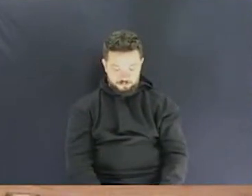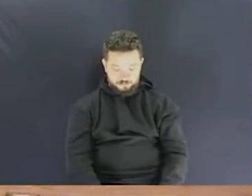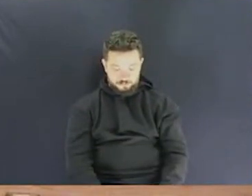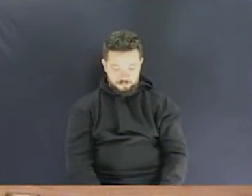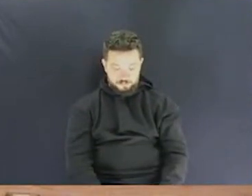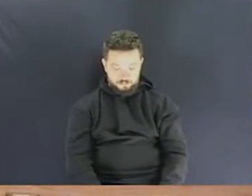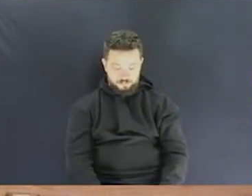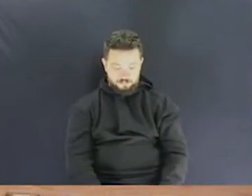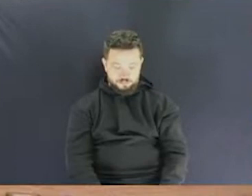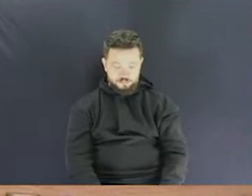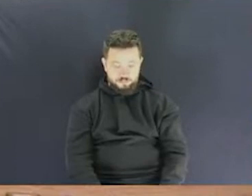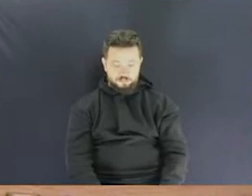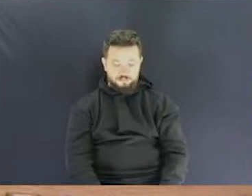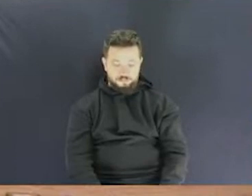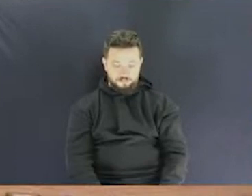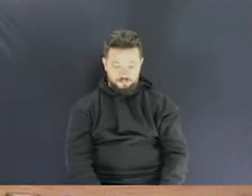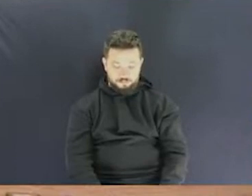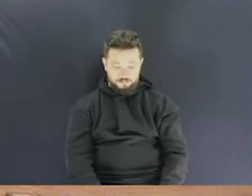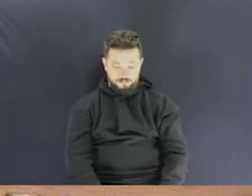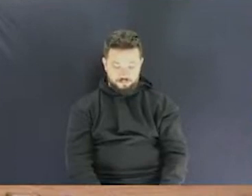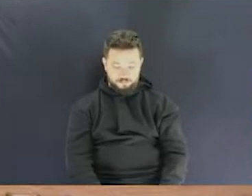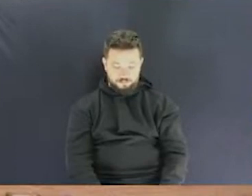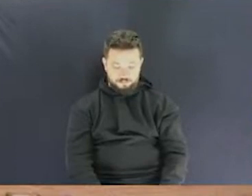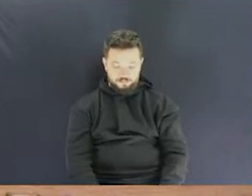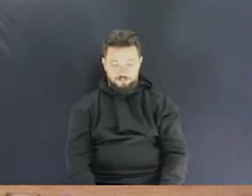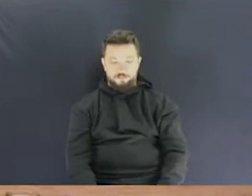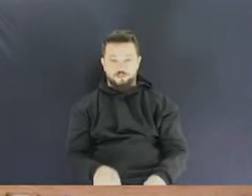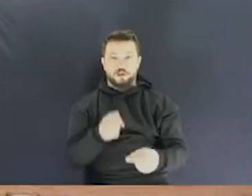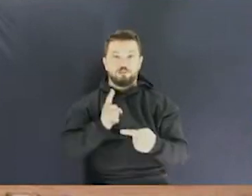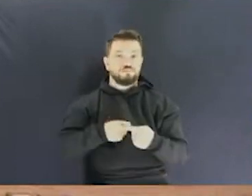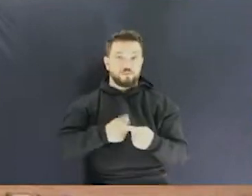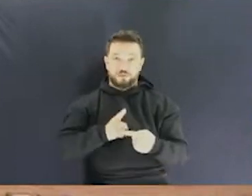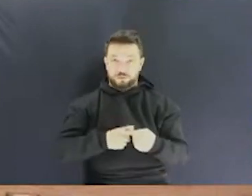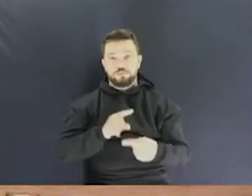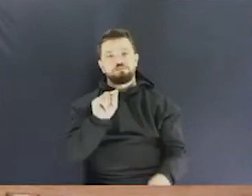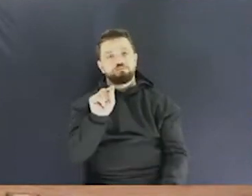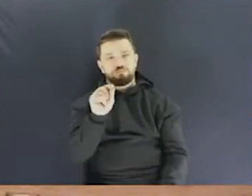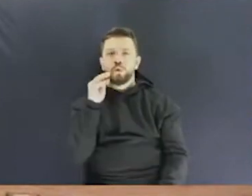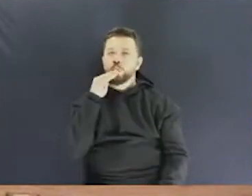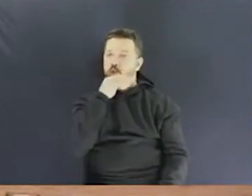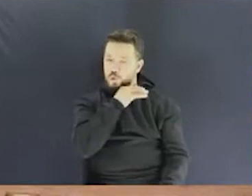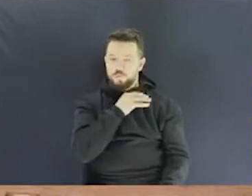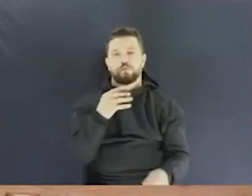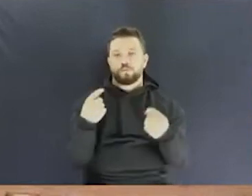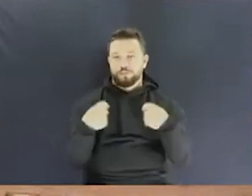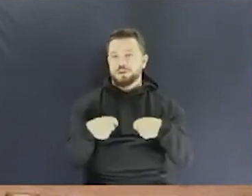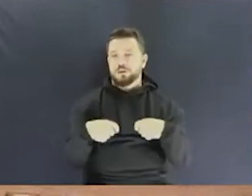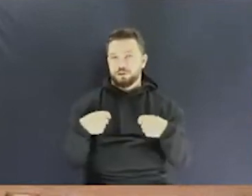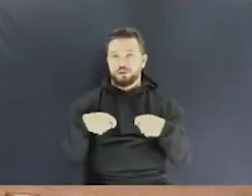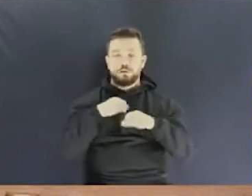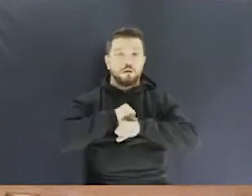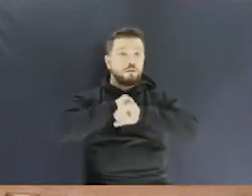que vão ser entregues através dessa ação, mas, para poder deixar de uma forma mais clara e transparente, seria melhor que a